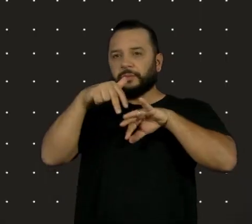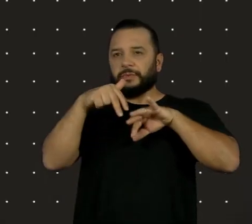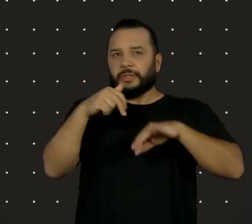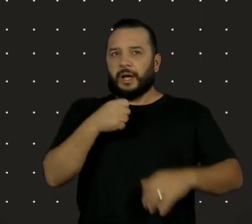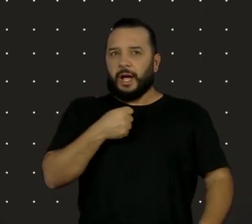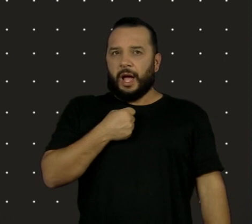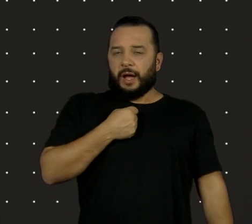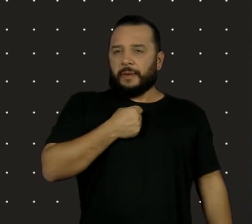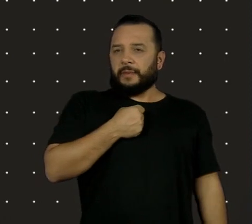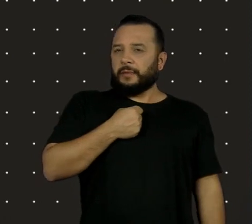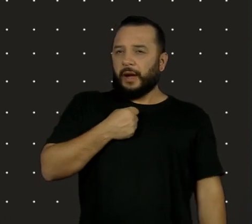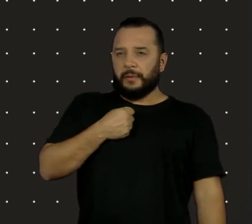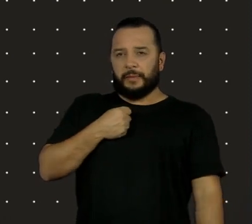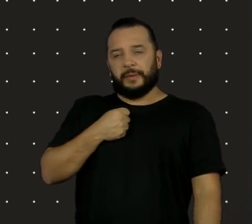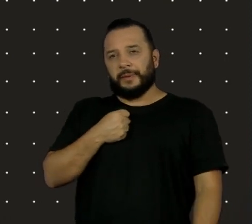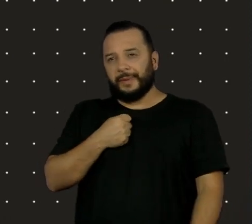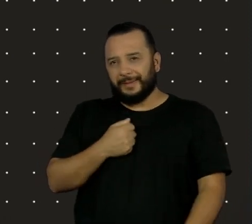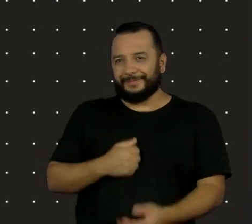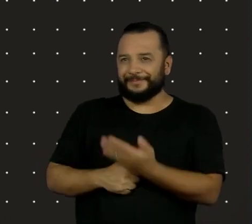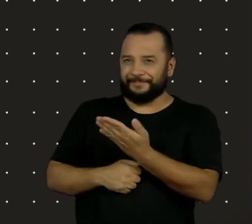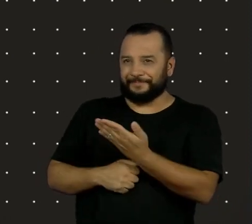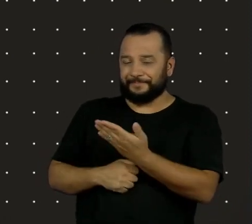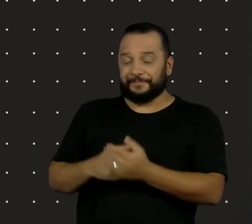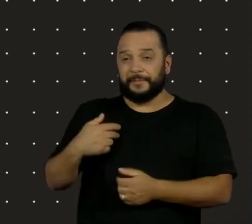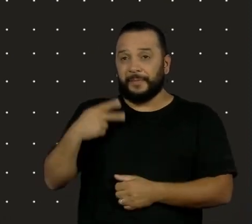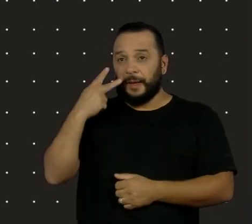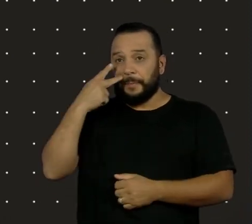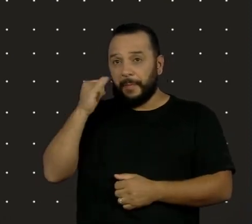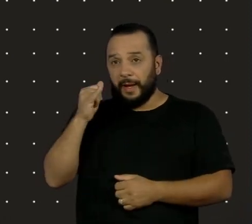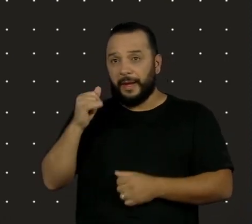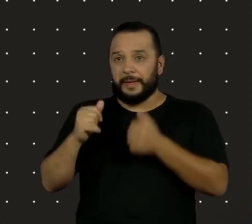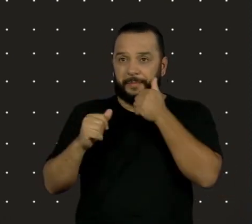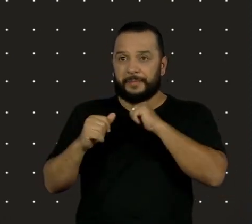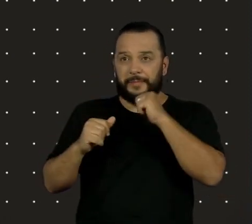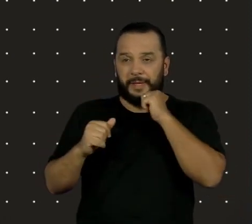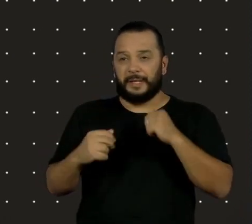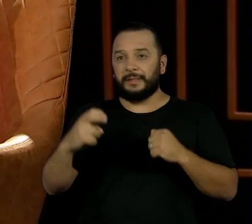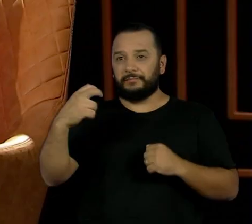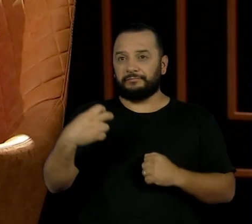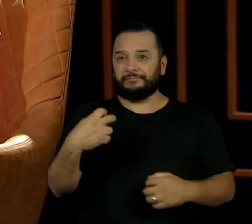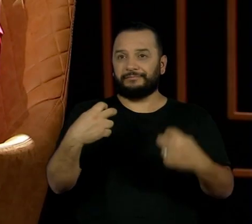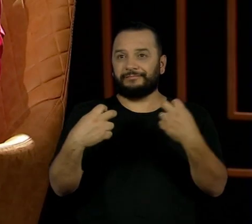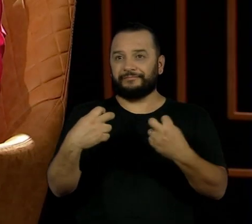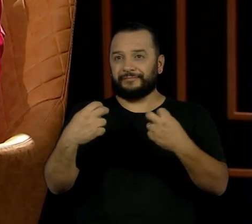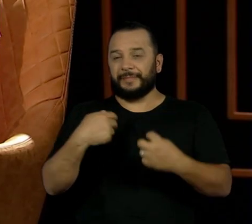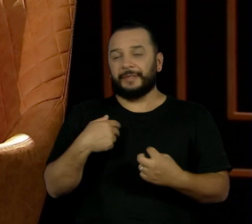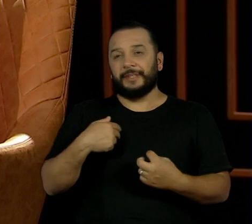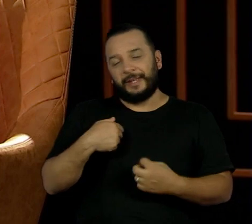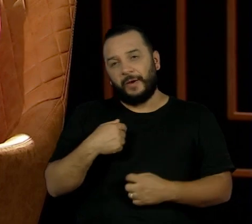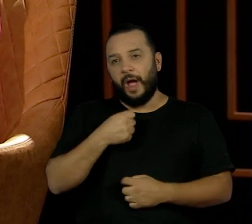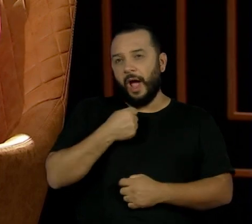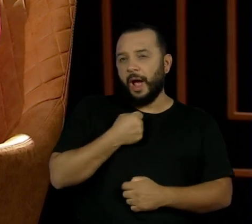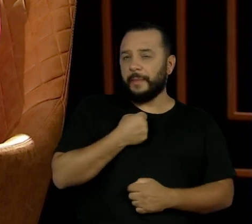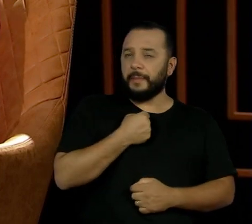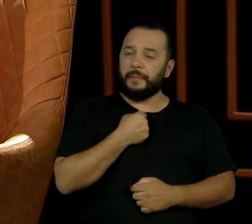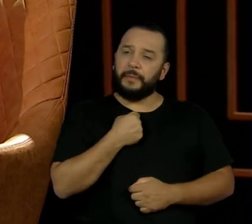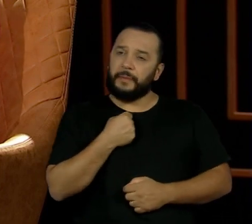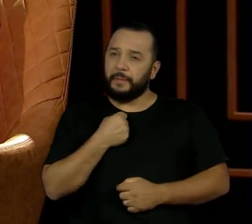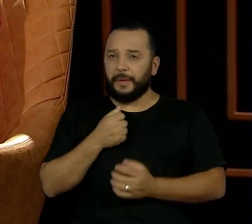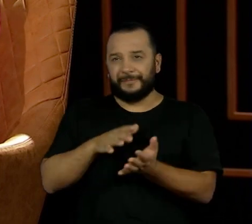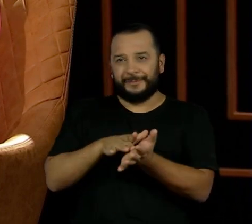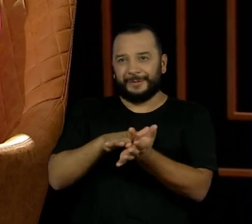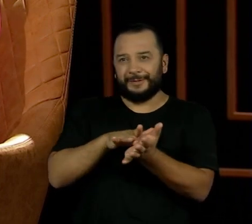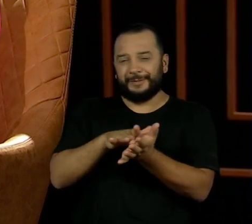meu palco. Então, meu pai e minha mãe, eles tinham que sentar e me assistir. E aí eu cantava Alcione e,